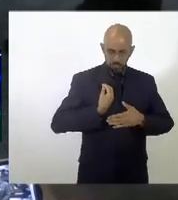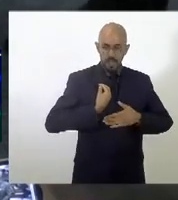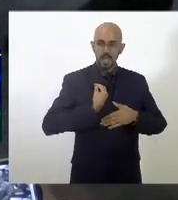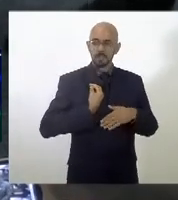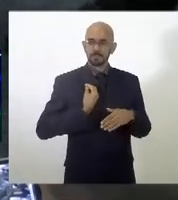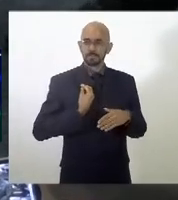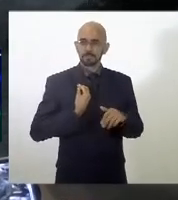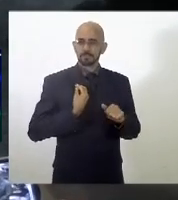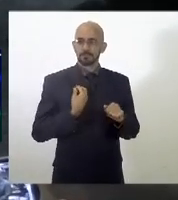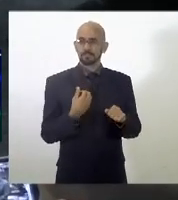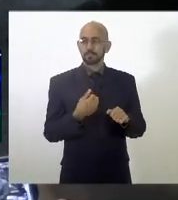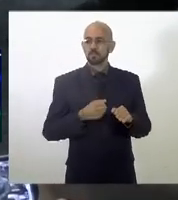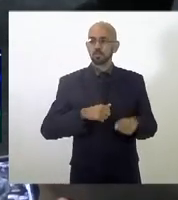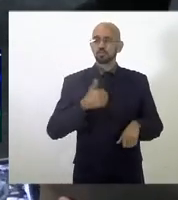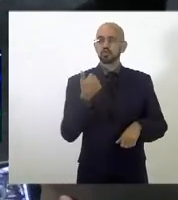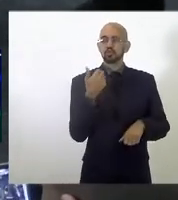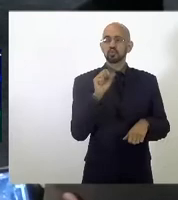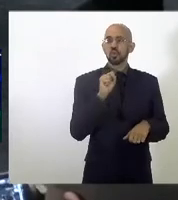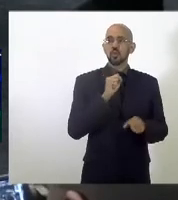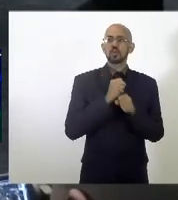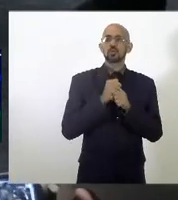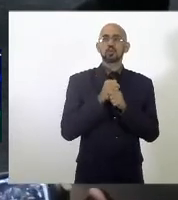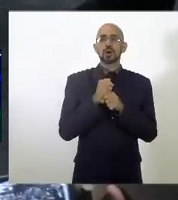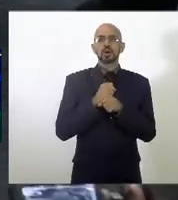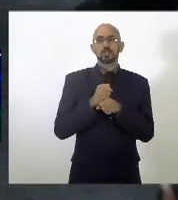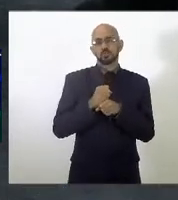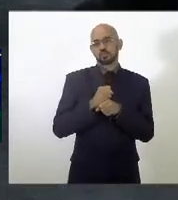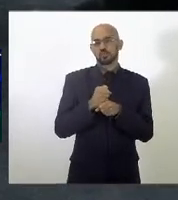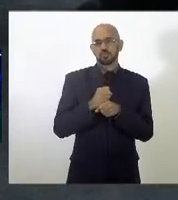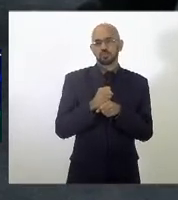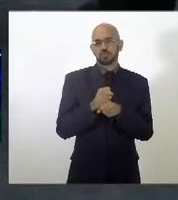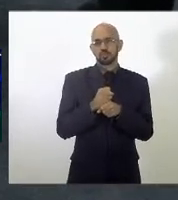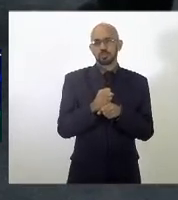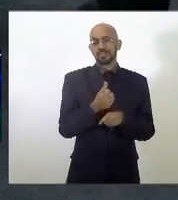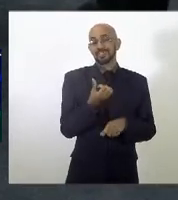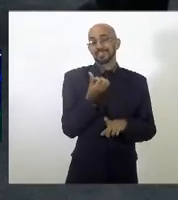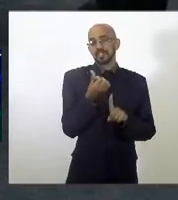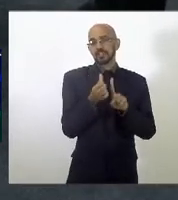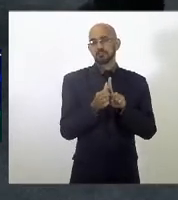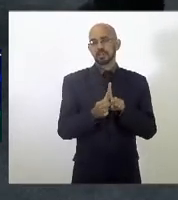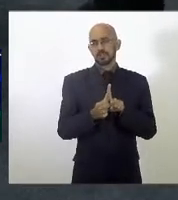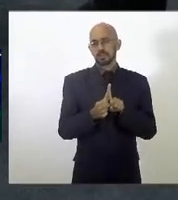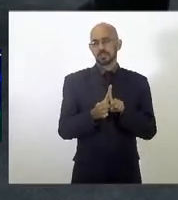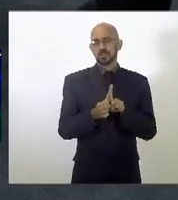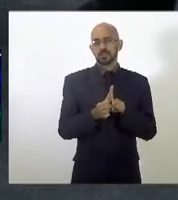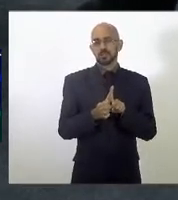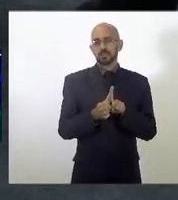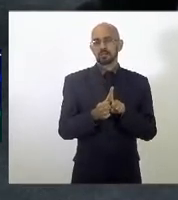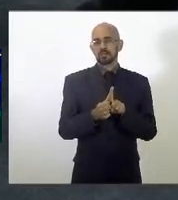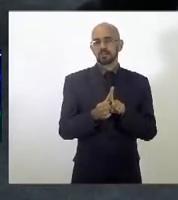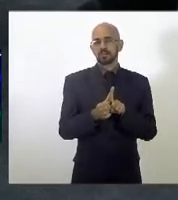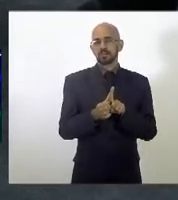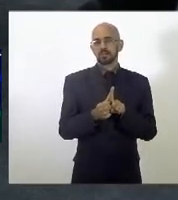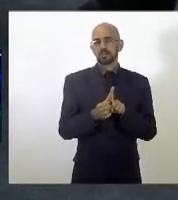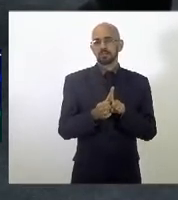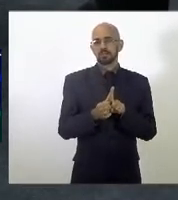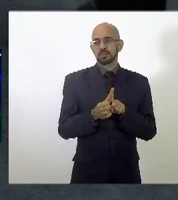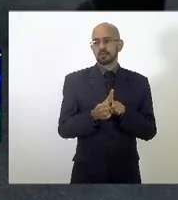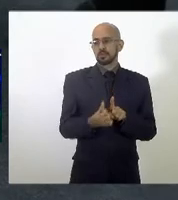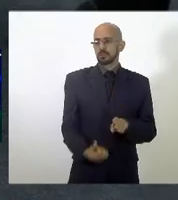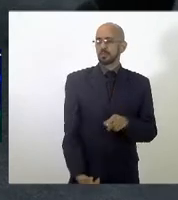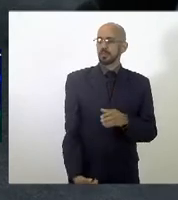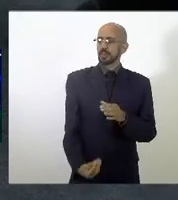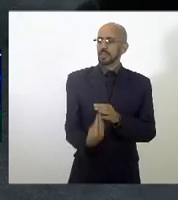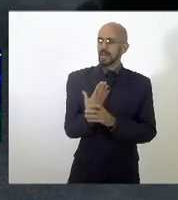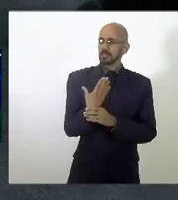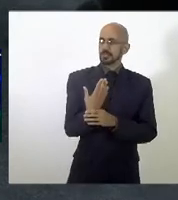naquele plenário por 18 anos e 6 meses, por autoria de Vossa